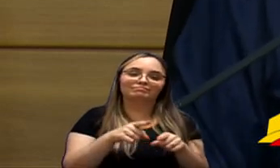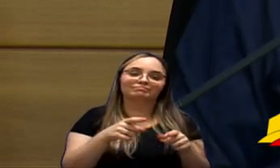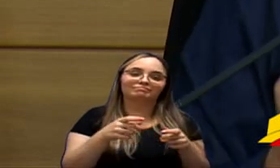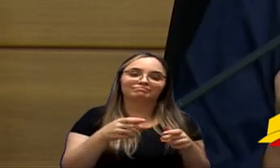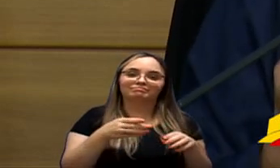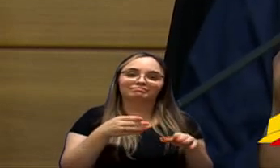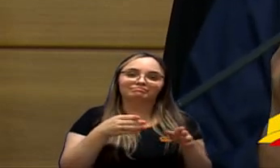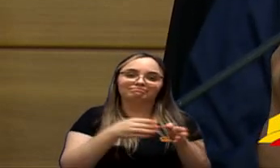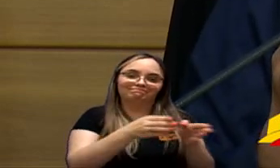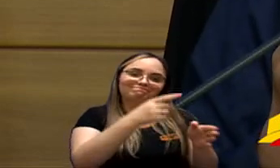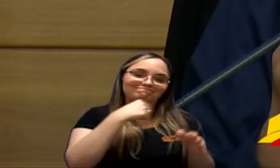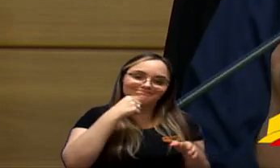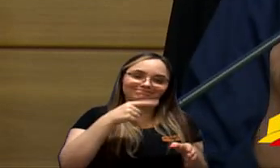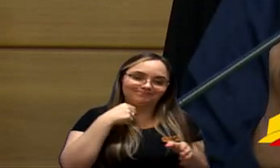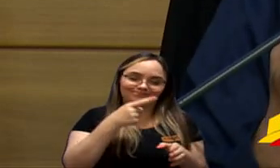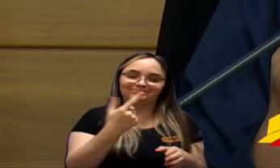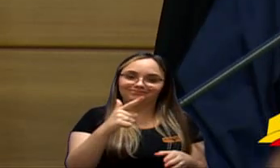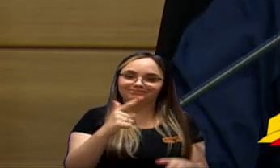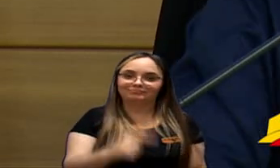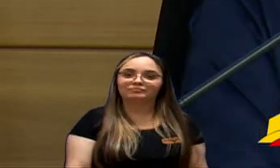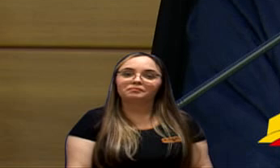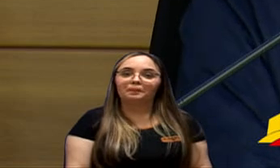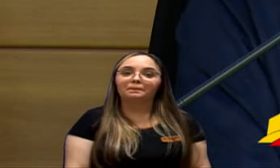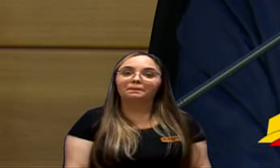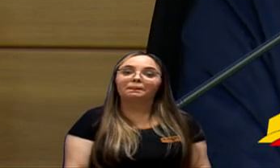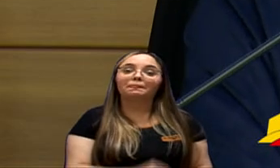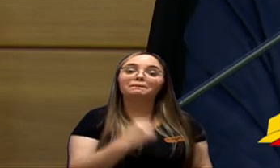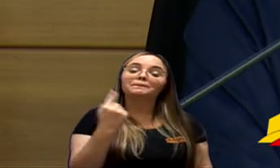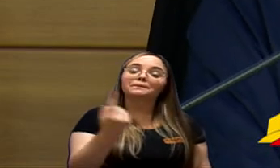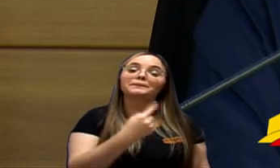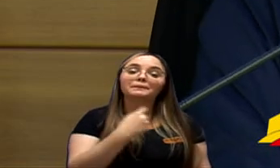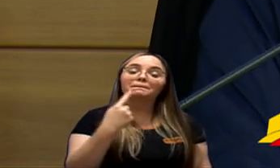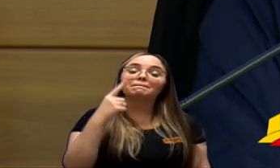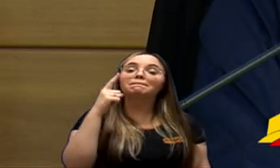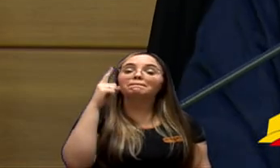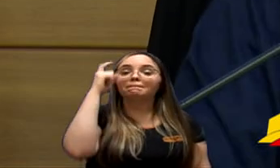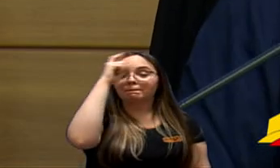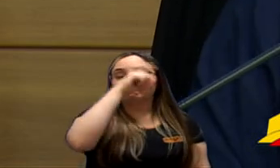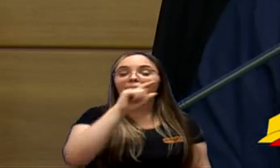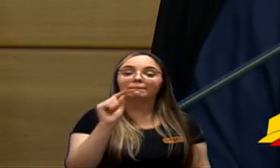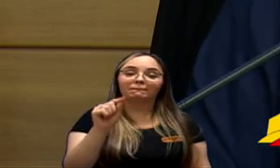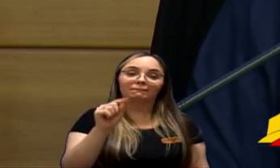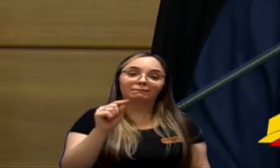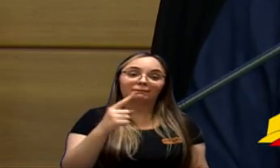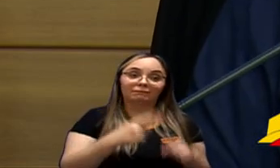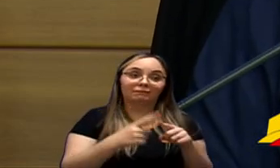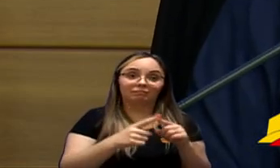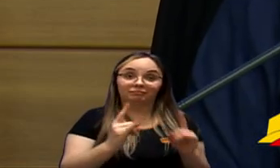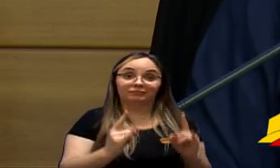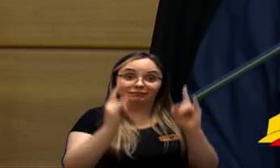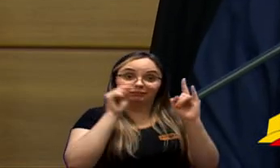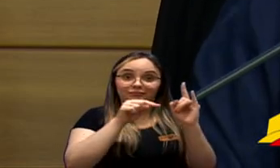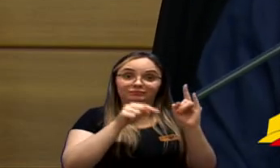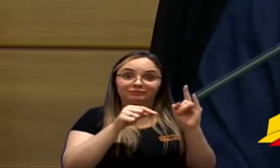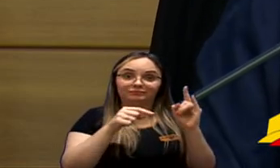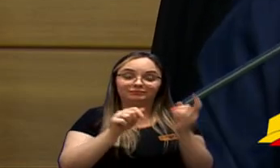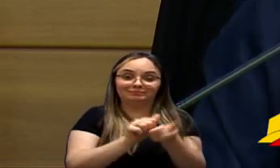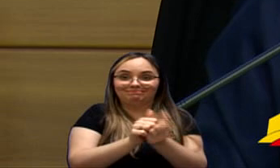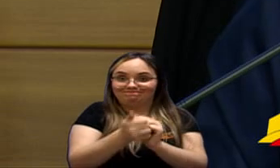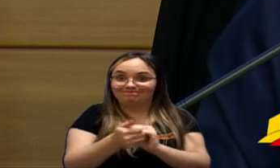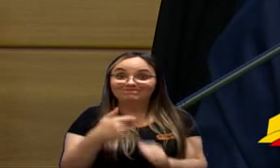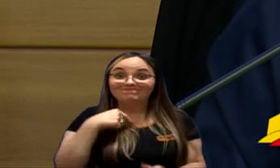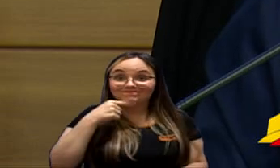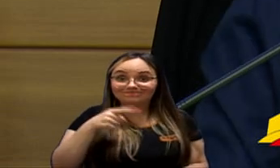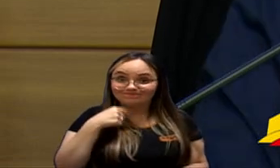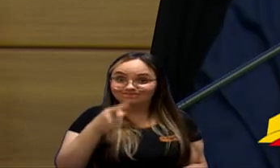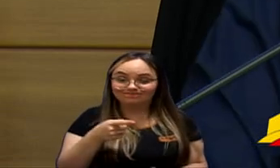Então, por que ele torna-se uma complexidade? Porque é um prédio que não tem uma